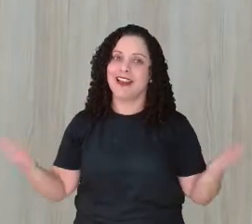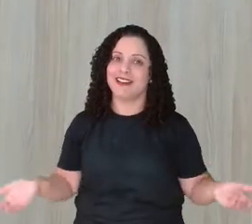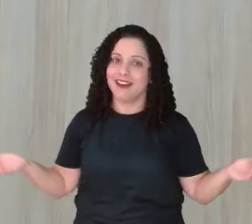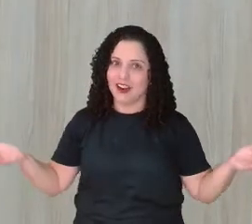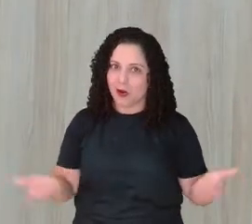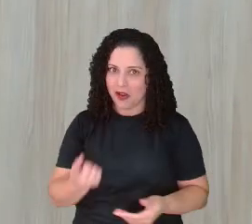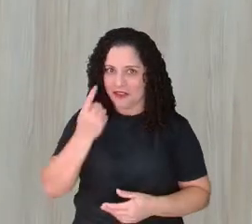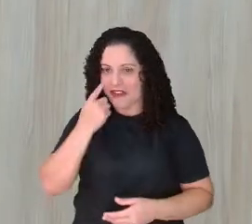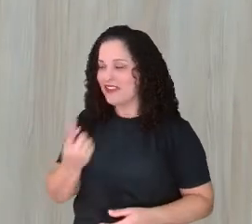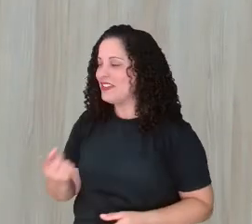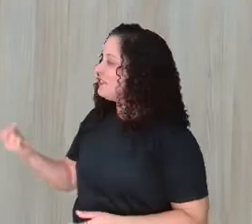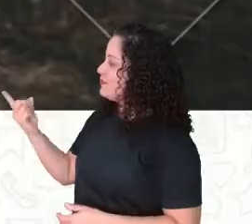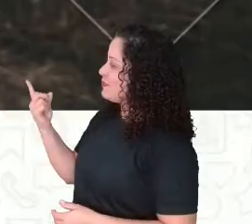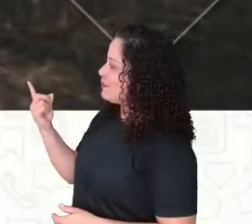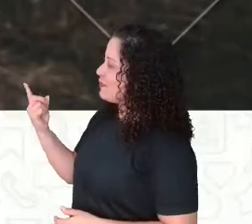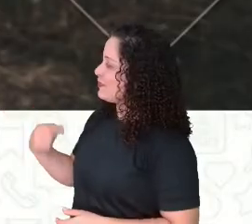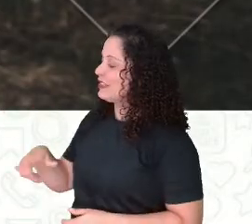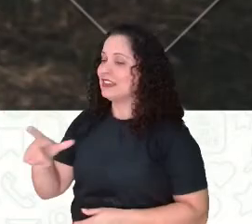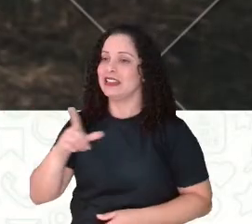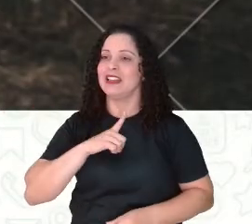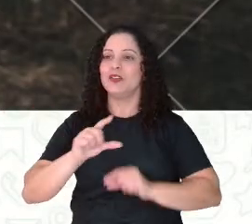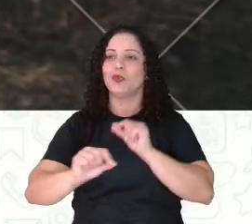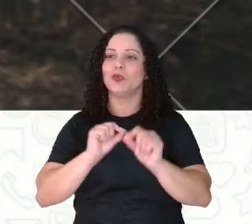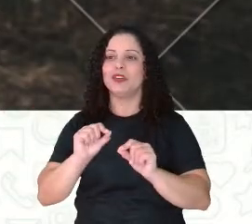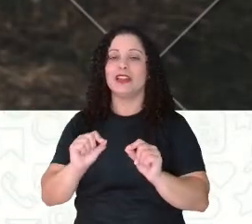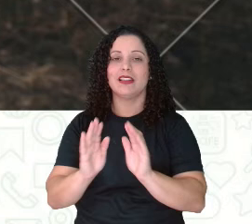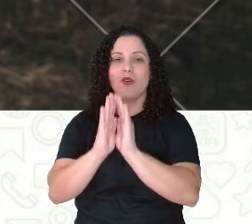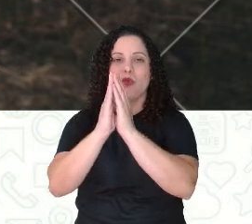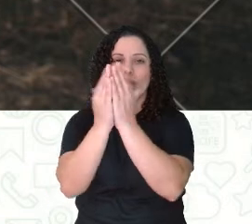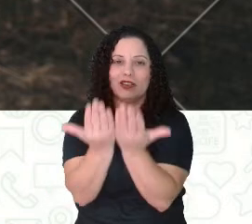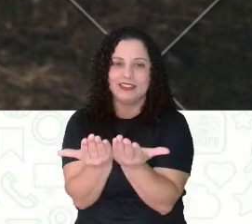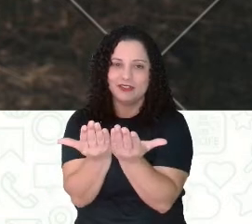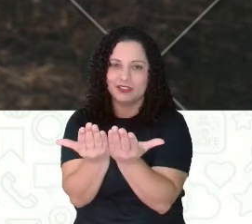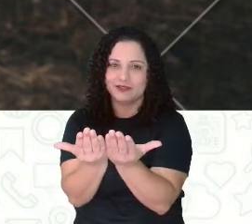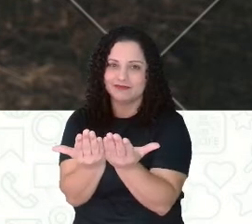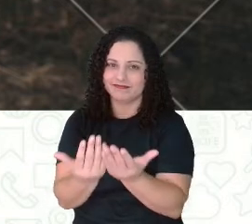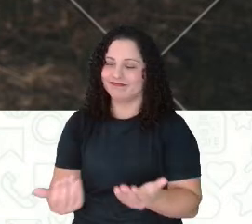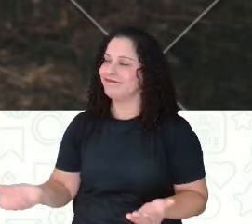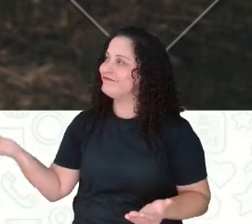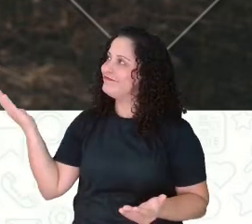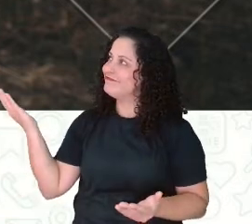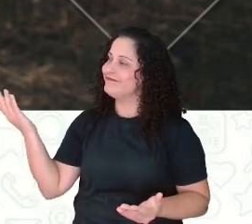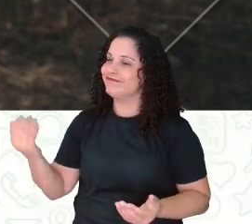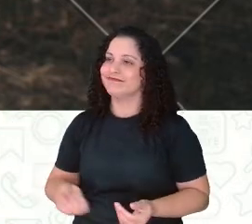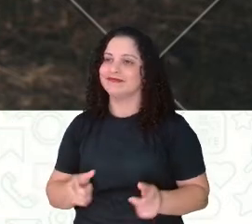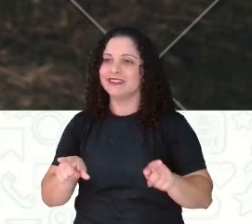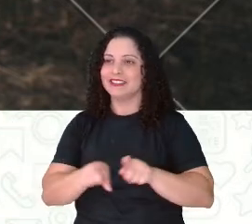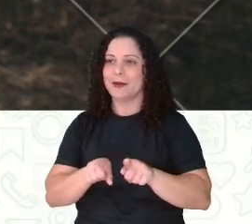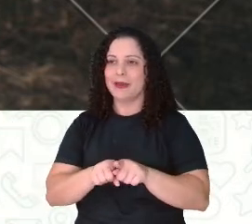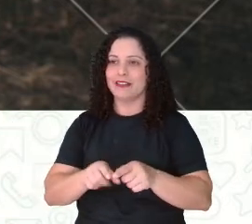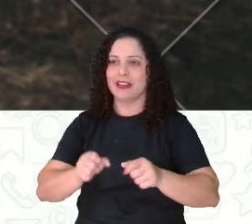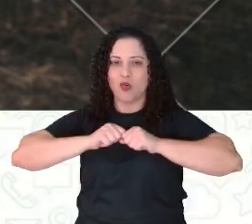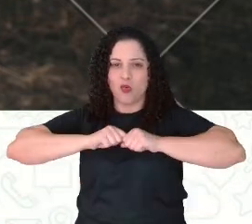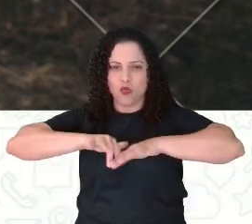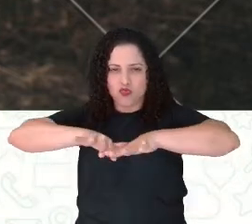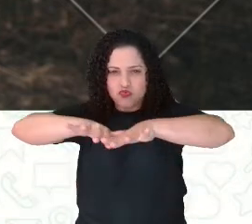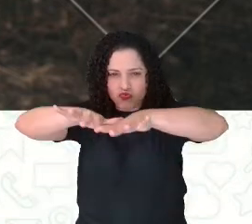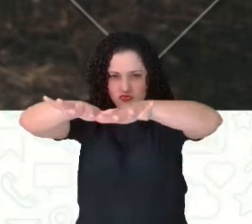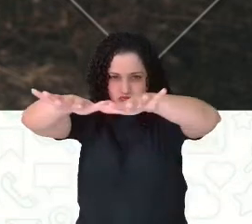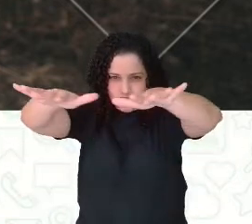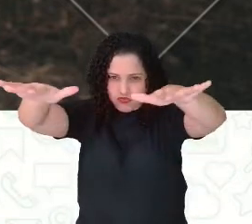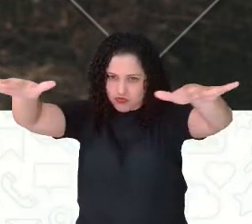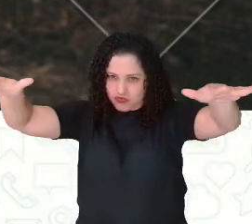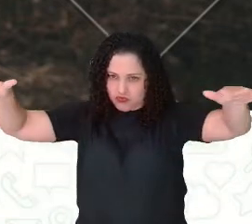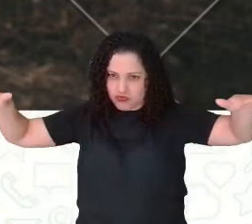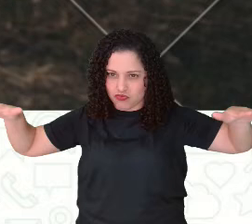aí, né, uma imagem representando aí um livro e um caminho aí sem fim, porque quando você começa a ler,